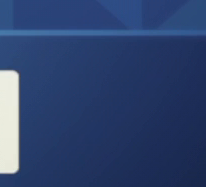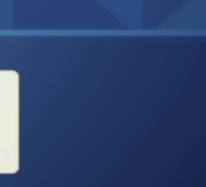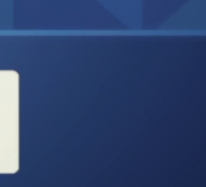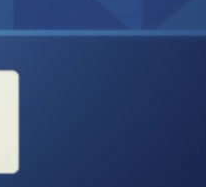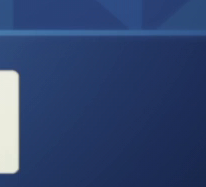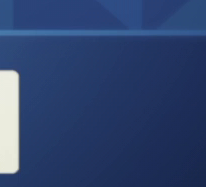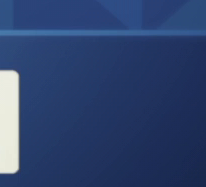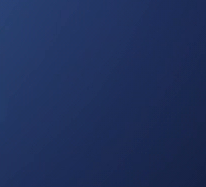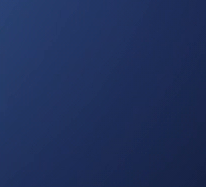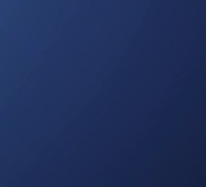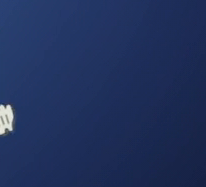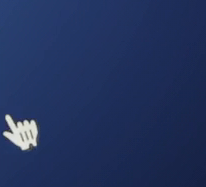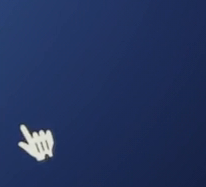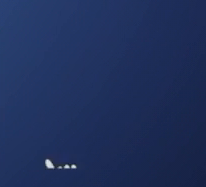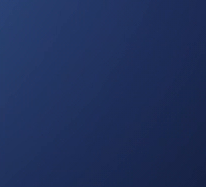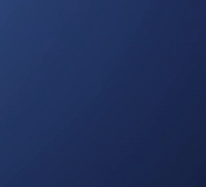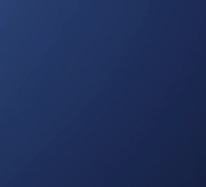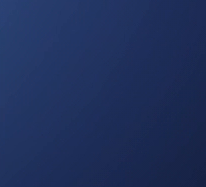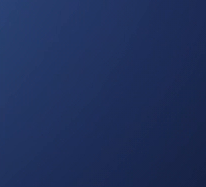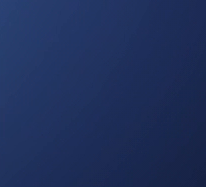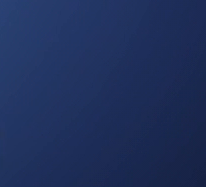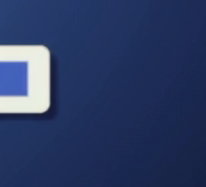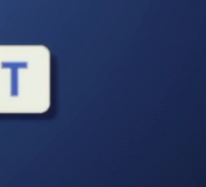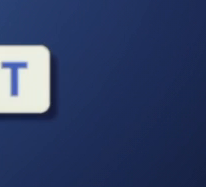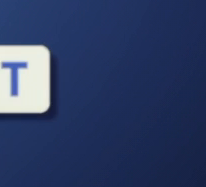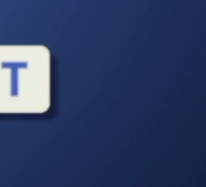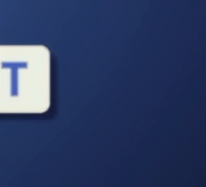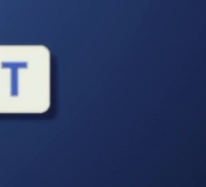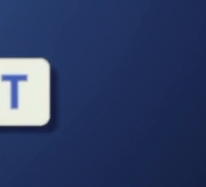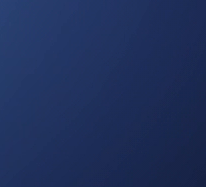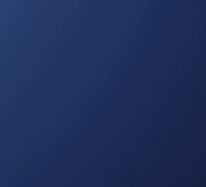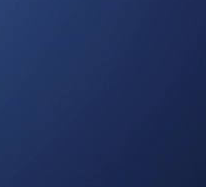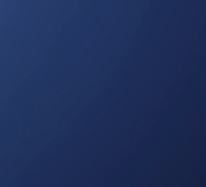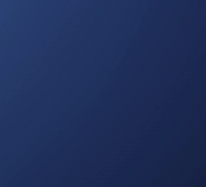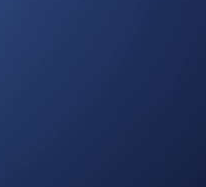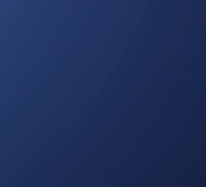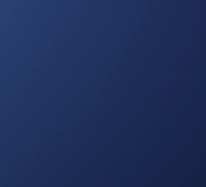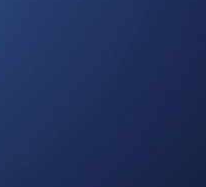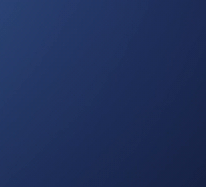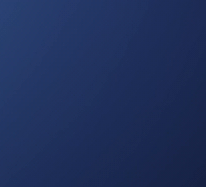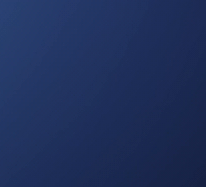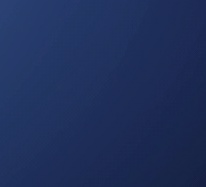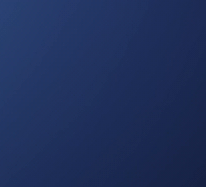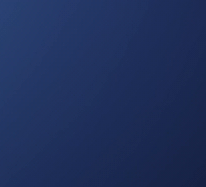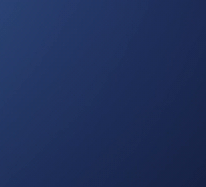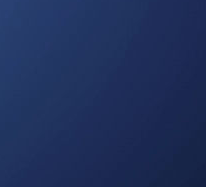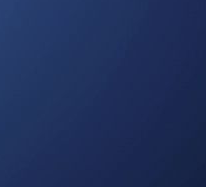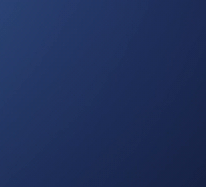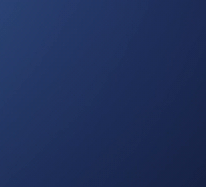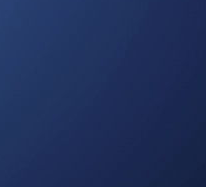keta lua inskreva. No hanehan butang notifikasan, hodifo komentari no fahetutan, ba media selu.